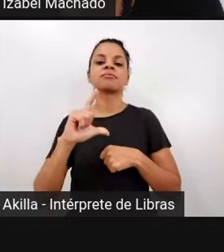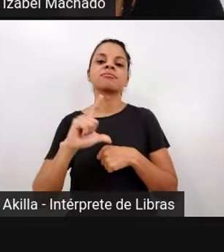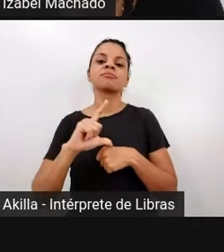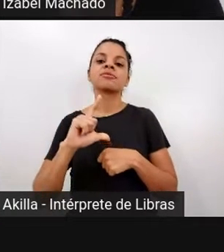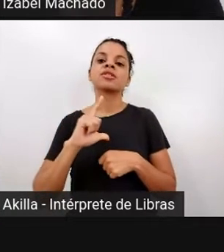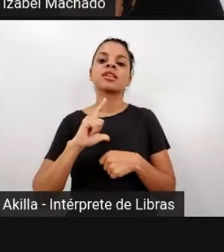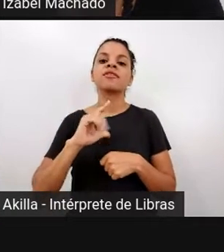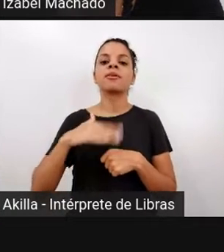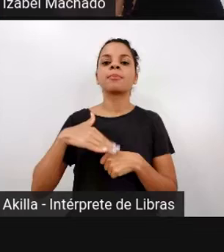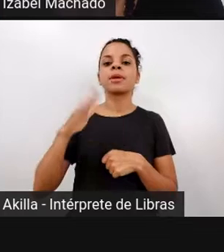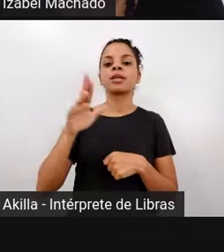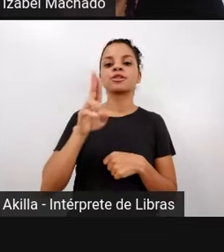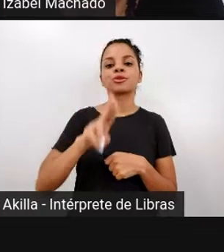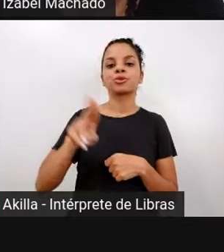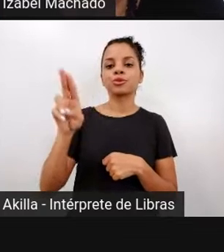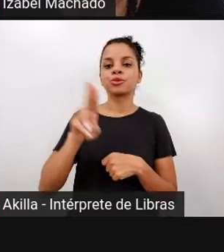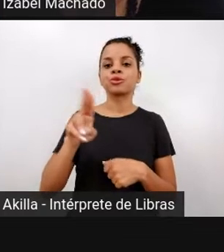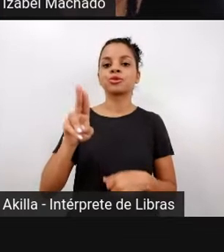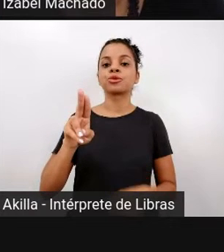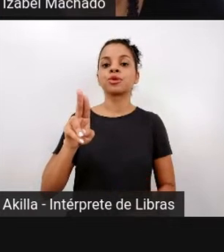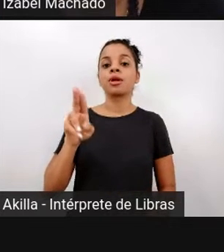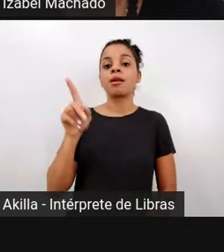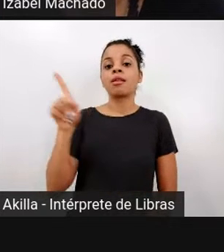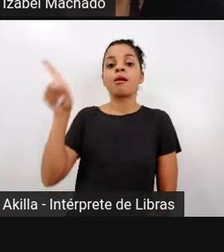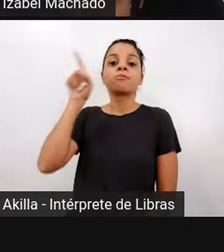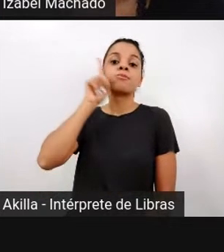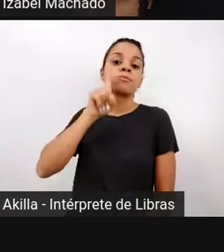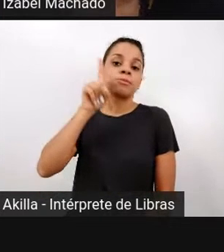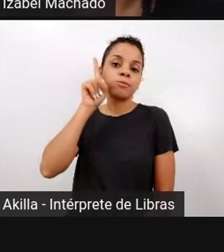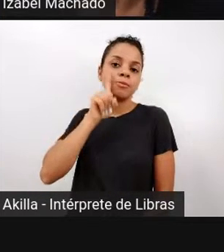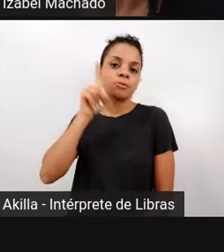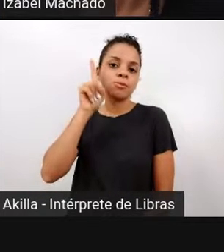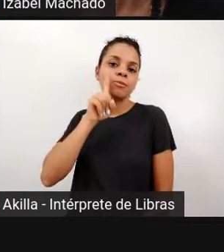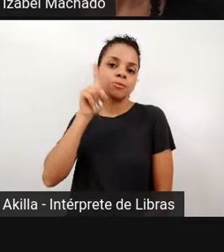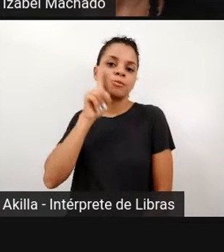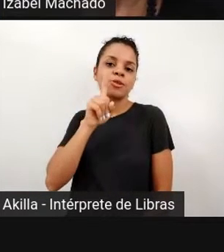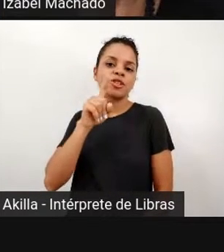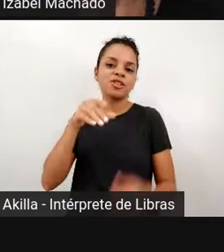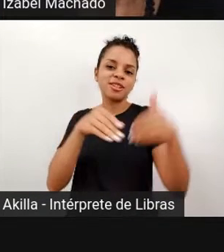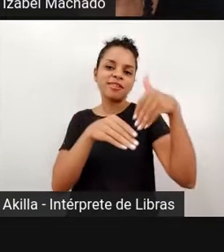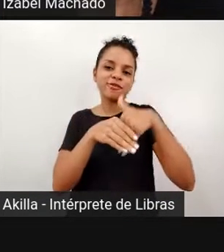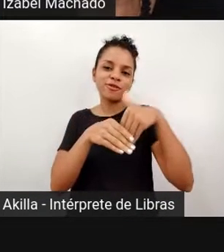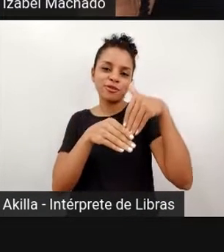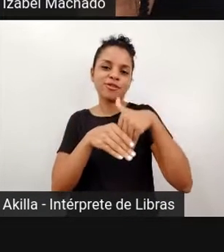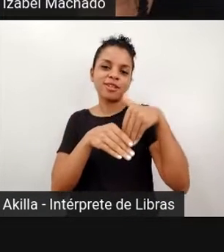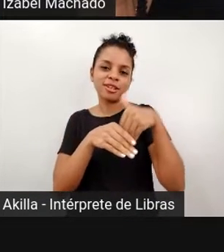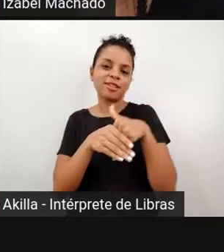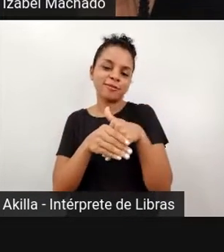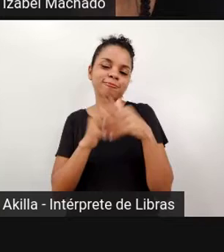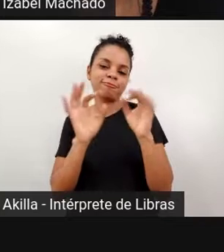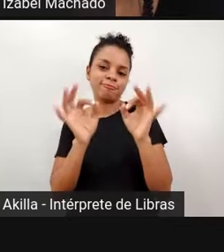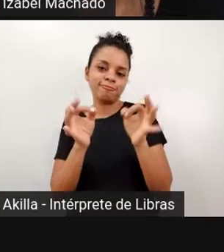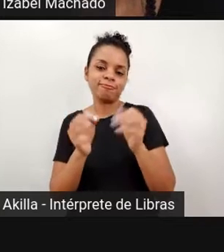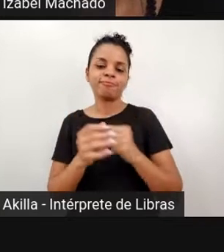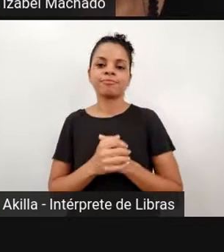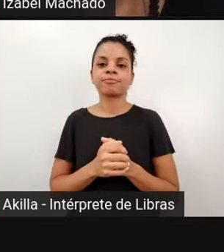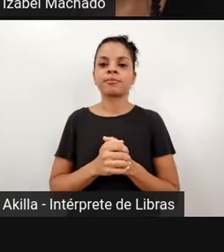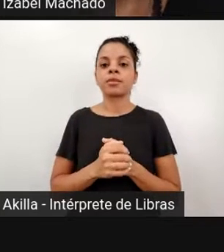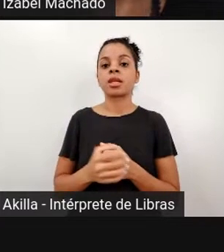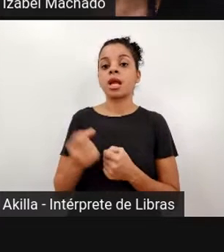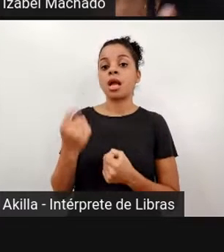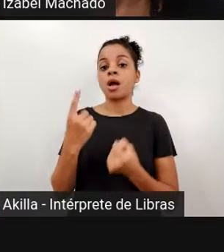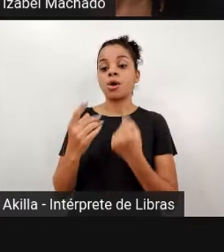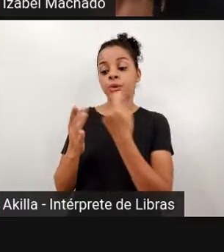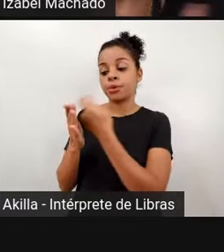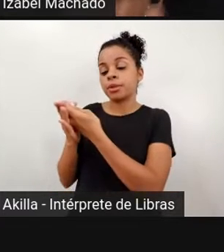eleições presidenciais dos Estados Unidos em 2016. Vários autores contextualizam isso. Alguns autores apontam